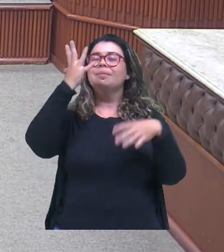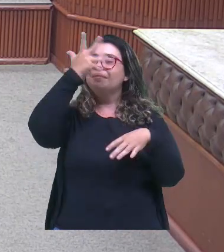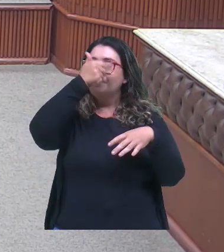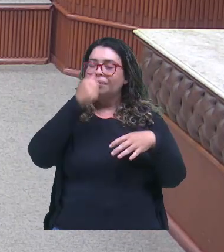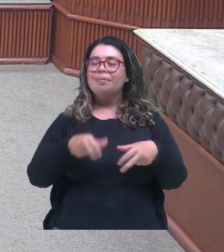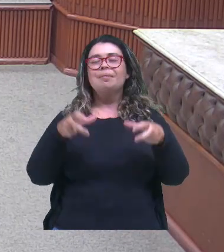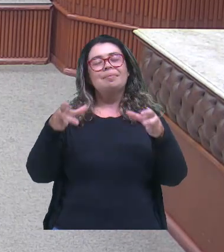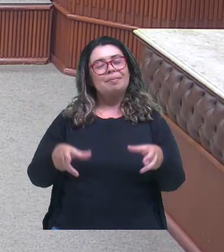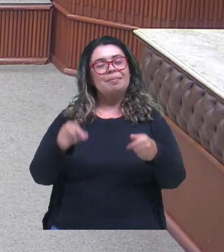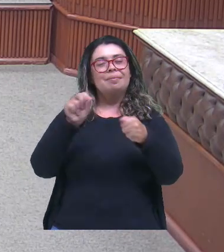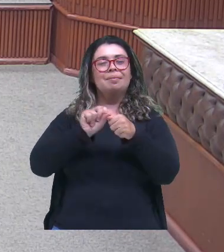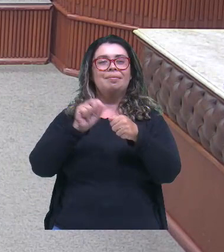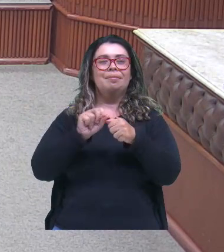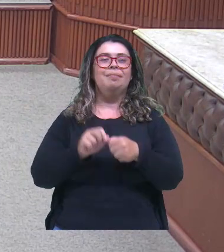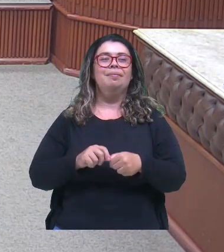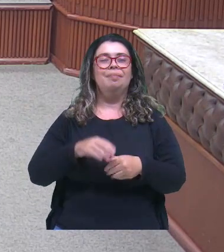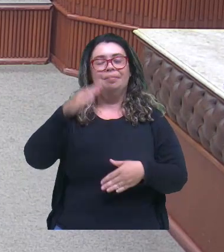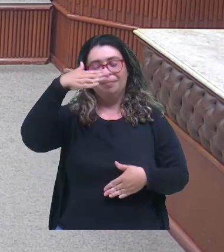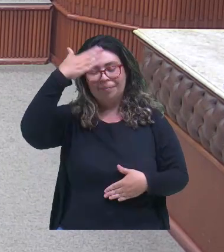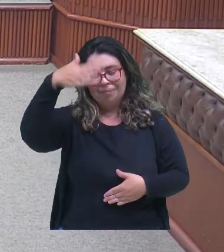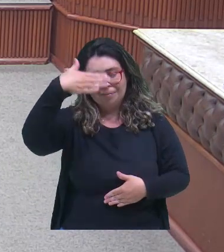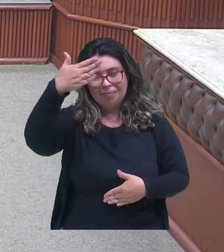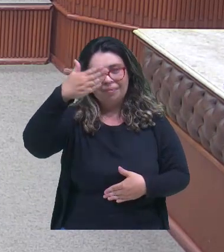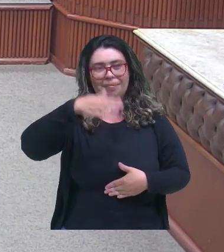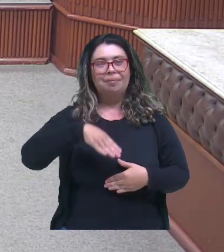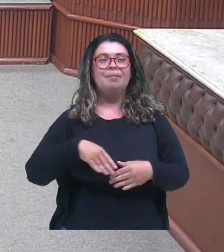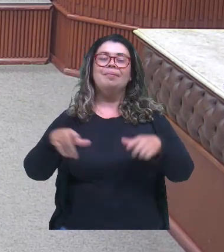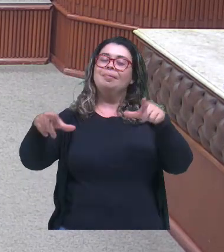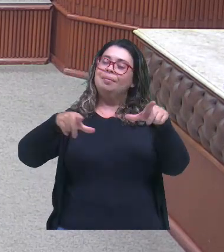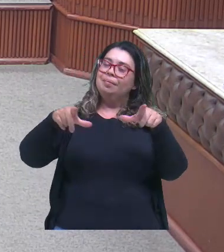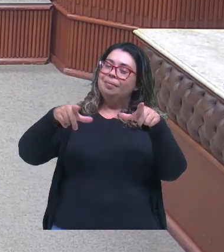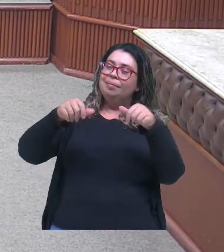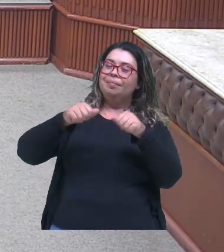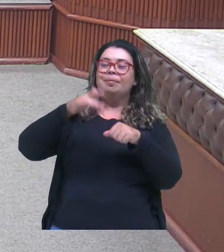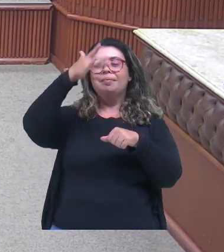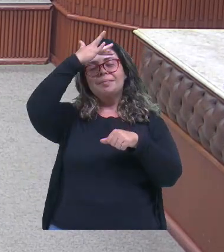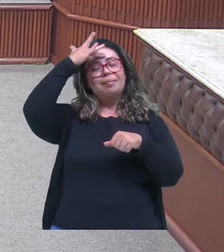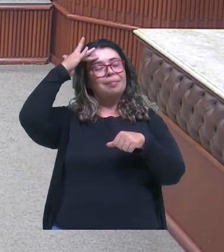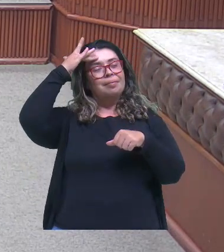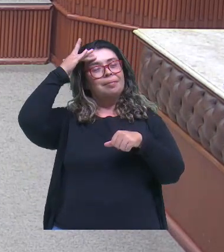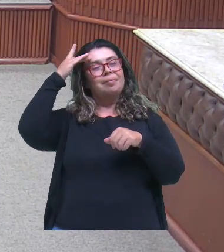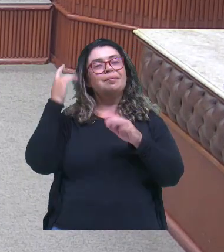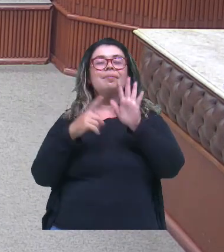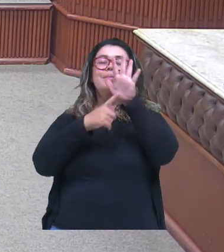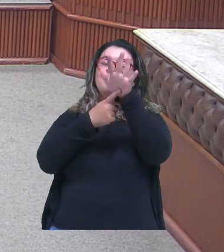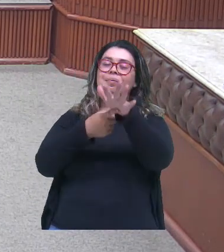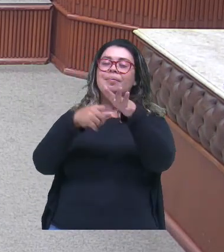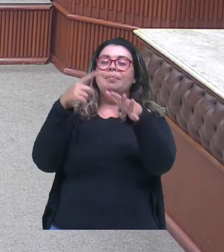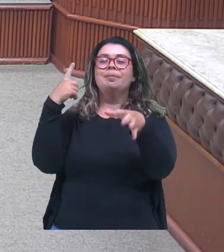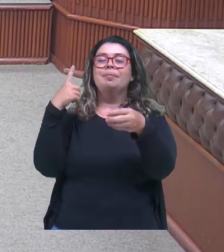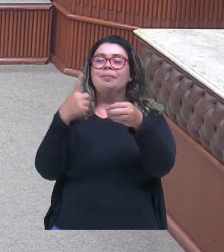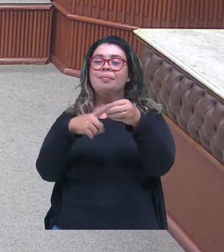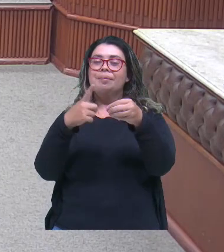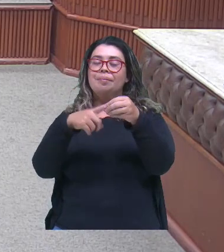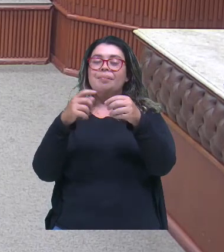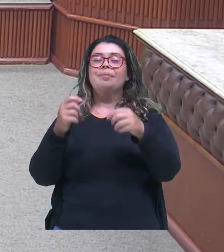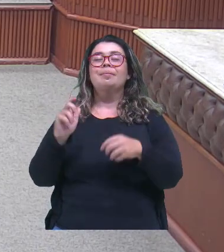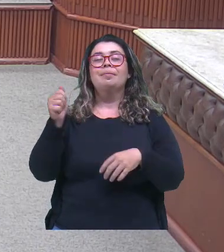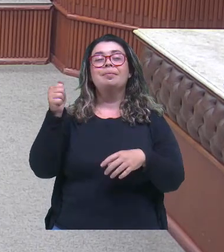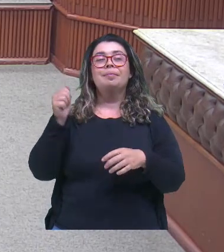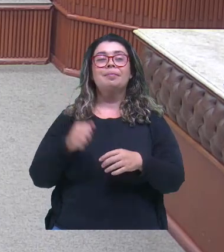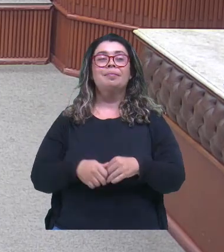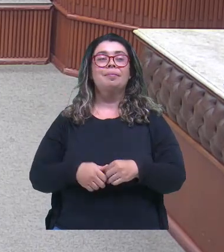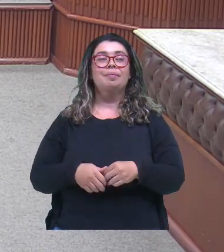está fazendo, homenageando esses profissionais, pessoas que se destacam, né, na sua área e está